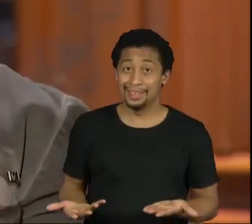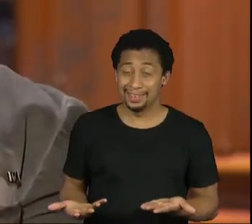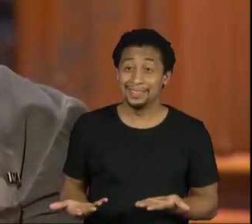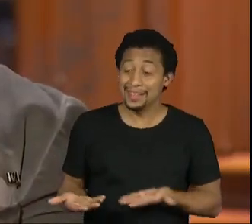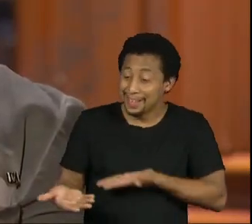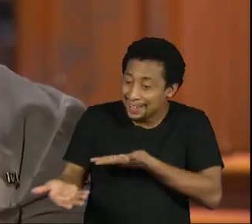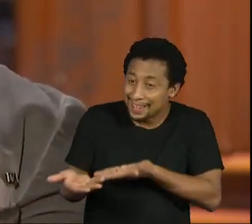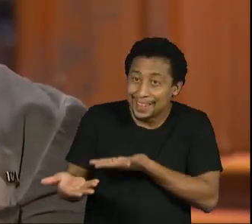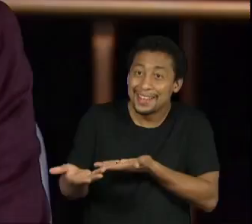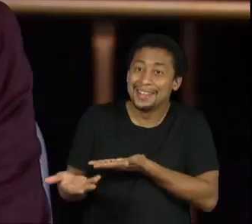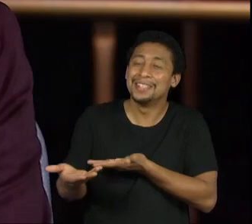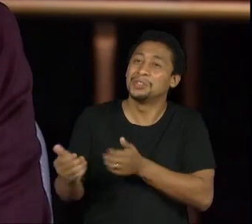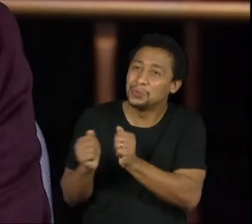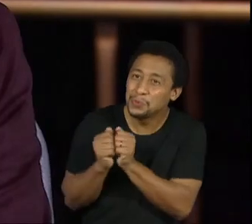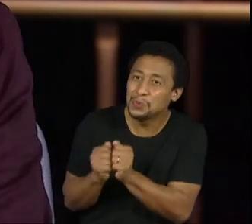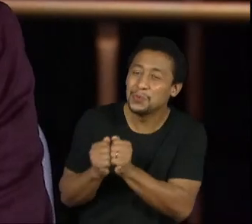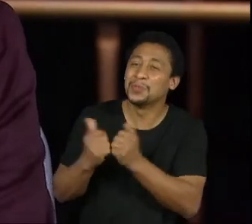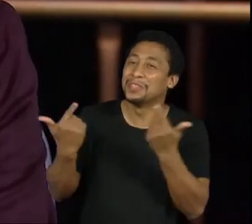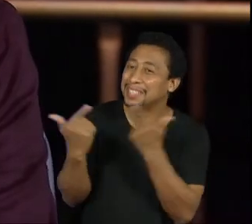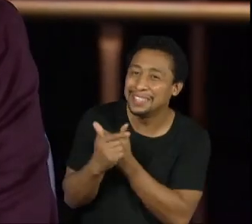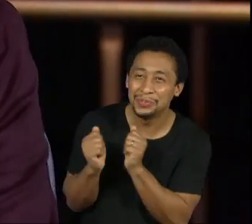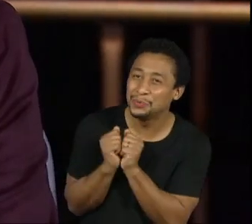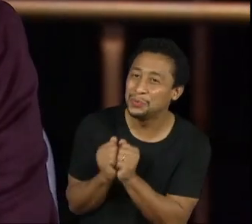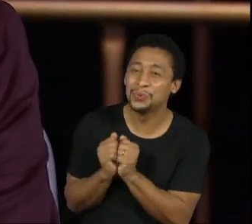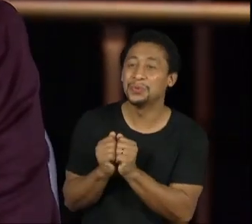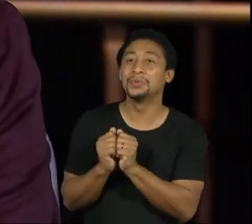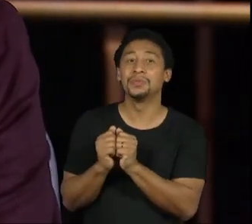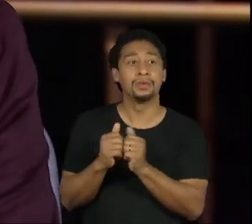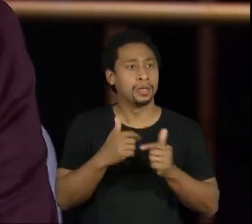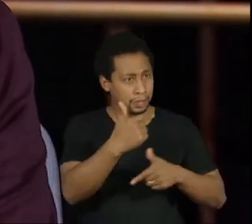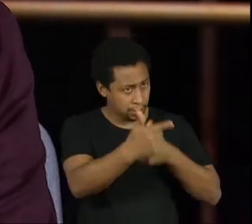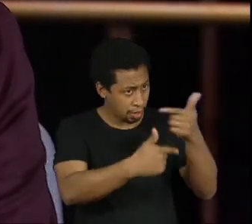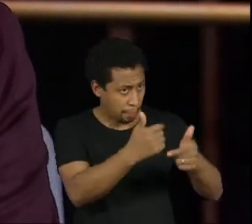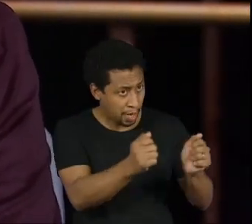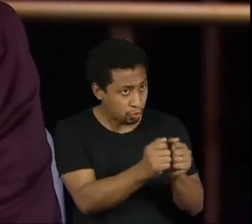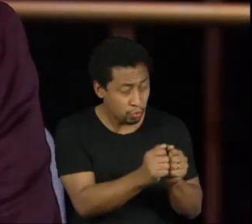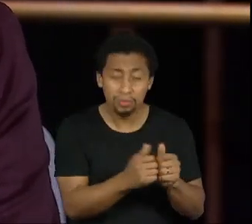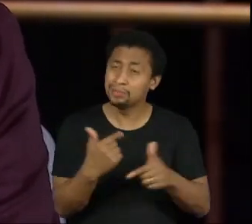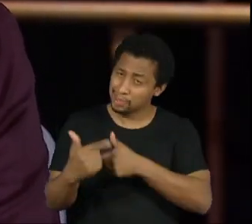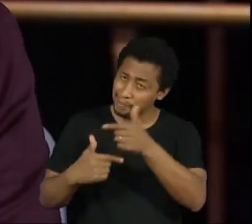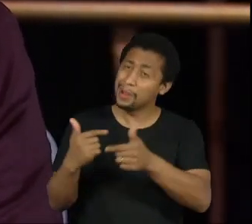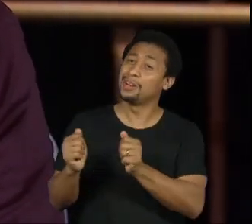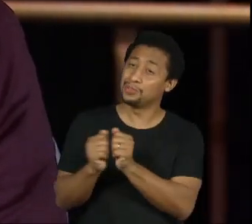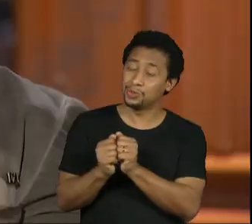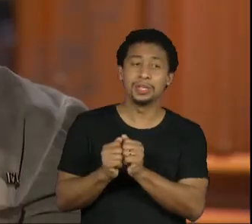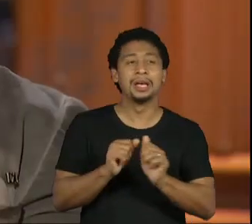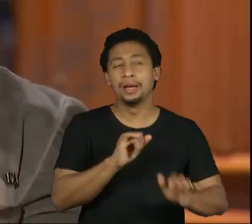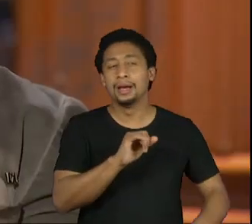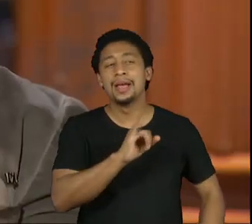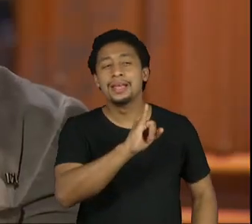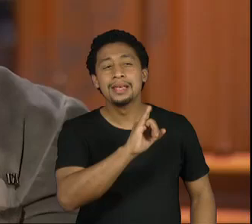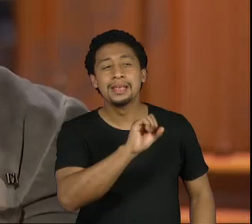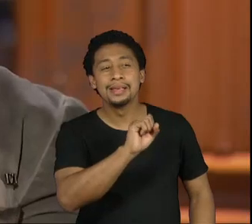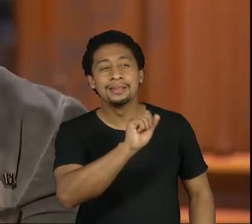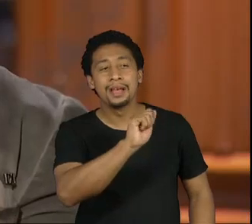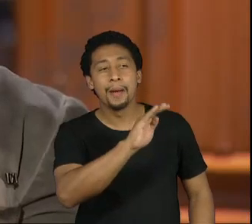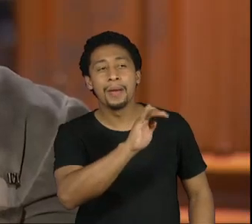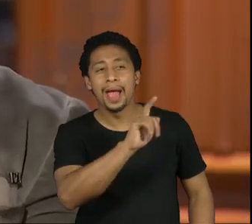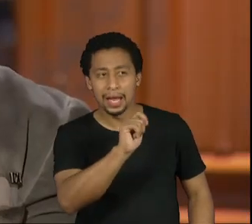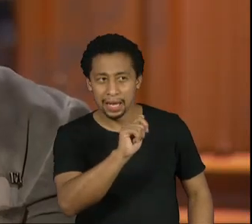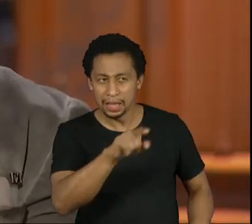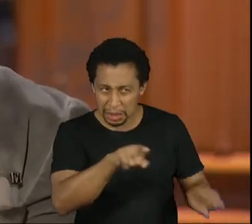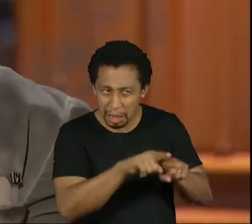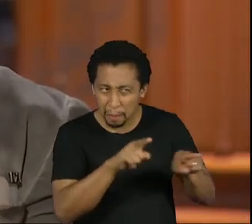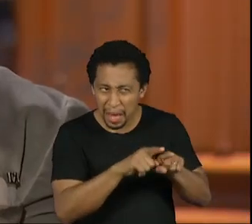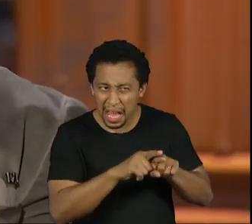comigo até o falha com o trabalho e a Isabela herdou alguns desses demônios talvez talvez